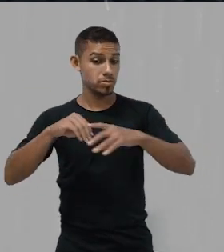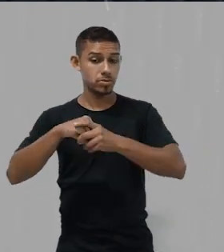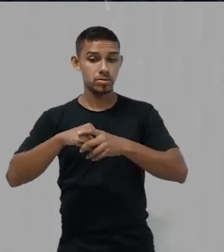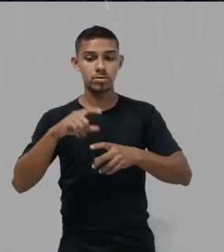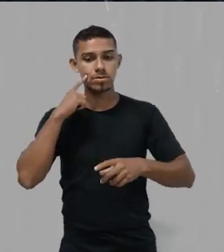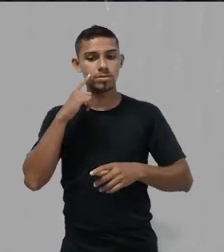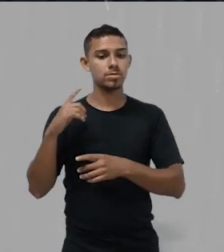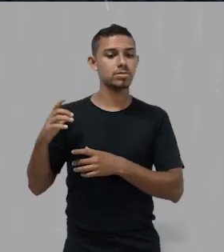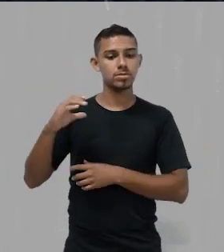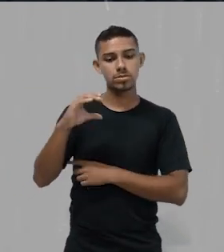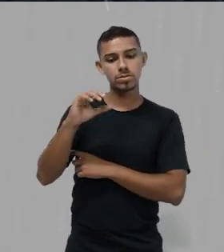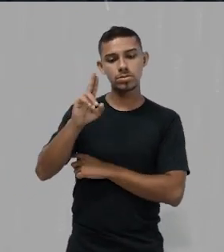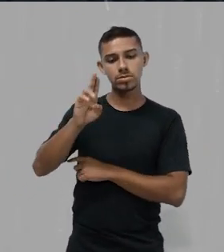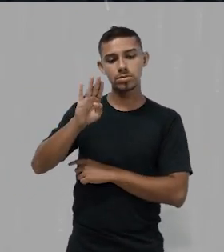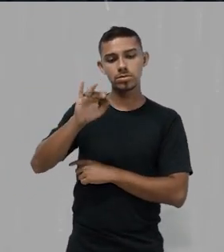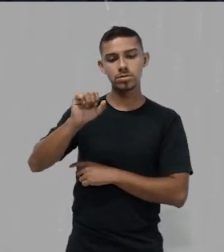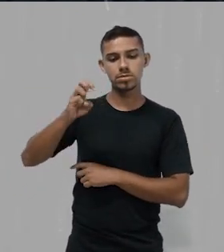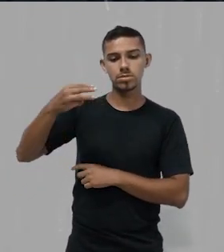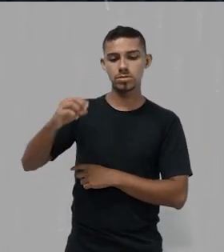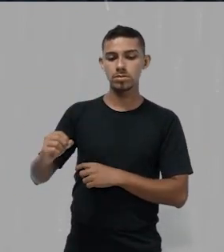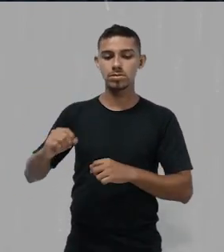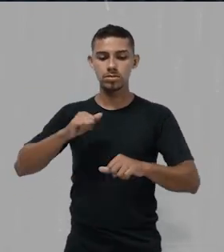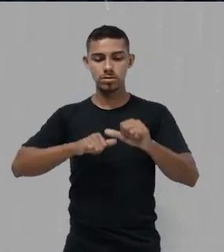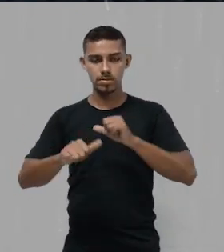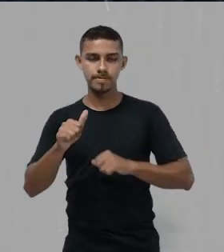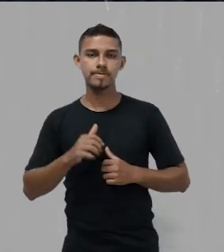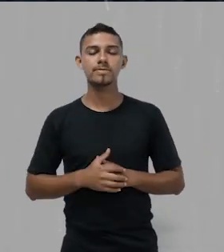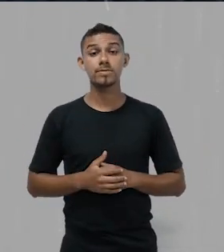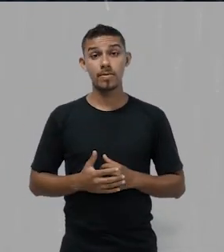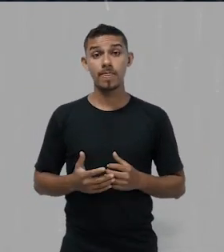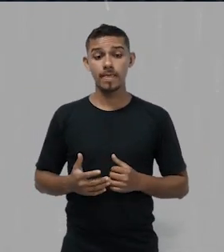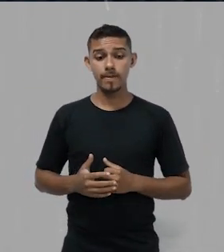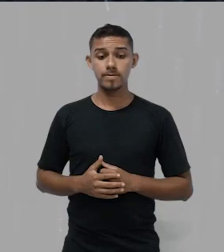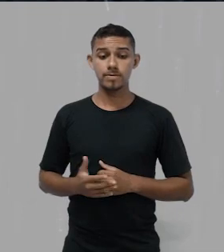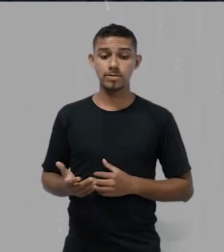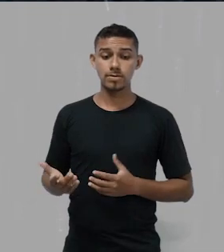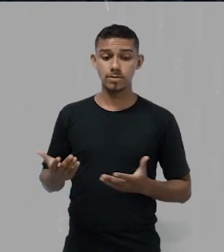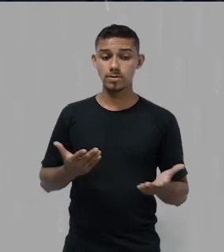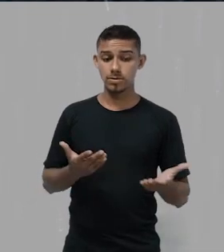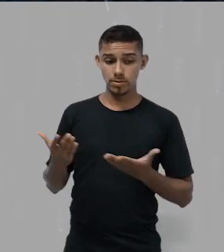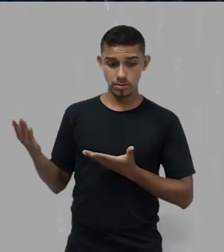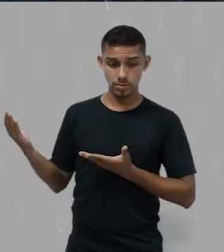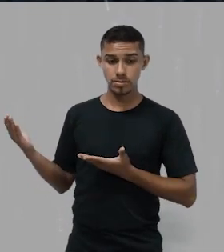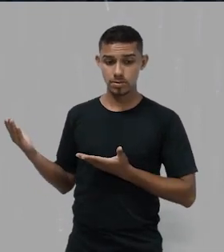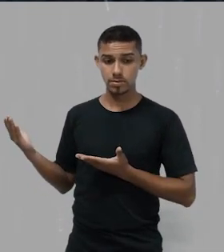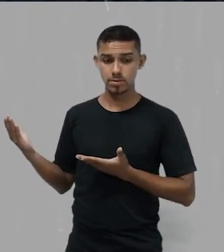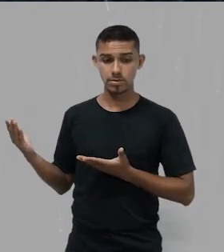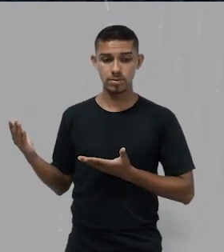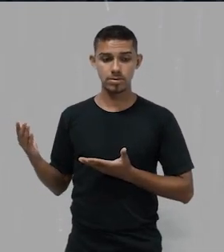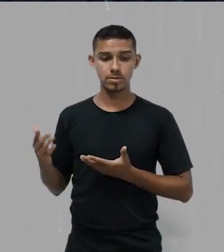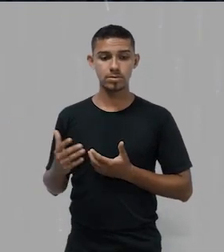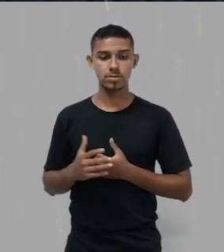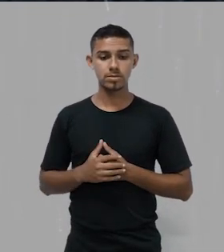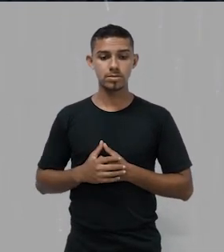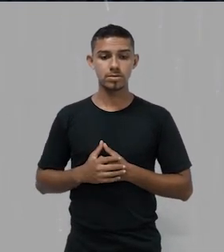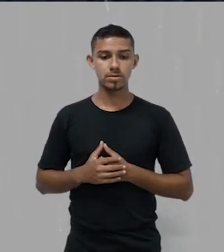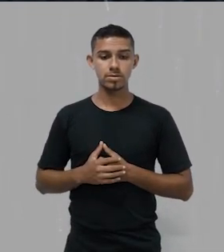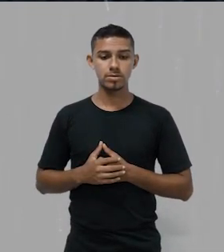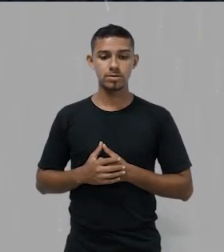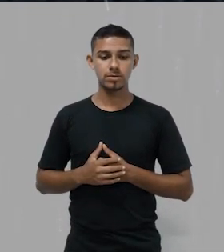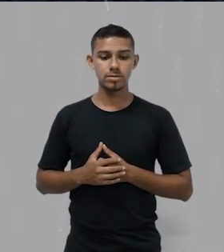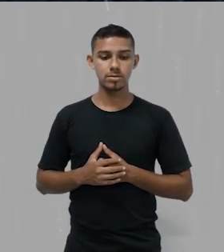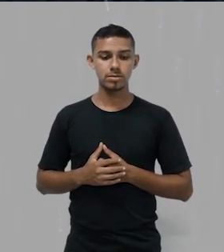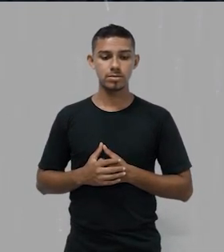eles vão se alterando a partir disso, né? A gente vai voltar aqui, vou deixar vocês com, enquanto eu termino de comentar algumas coisas